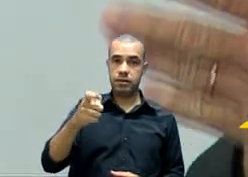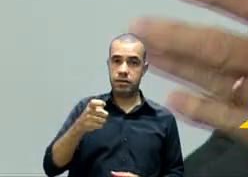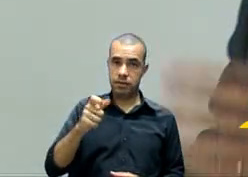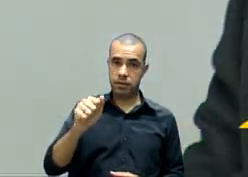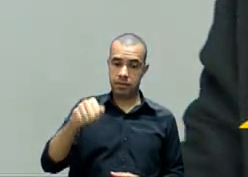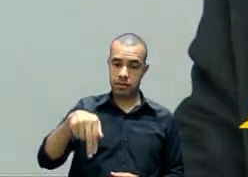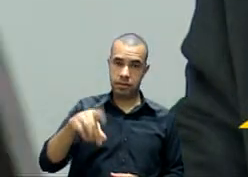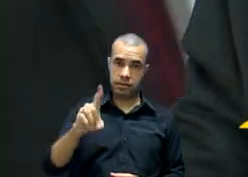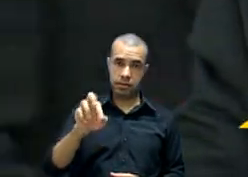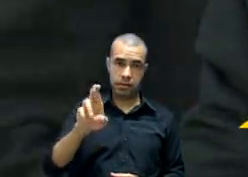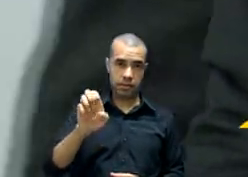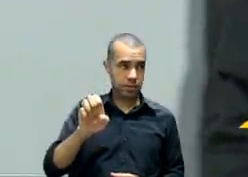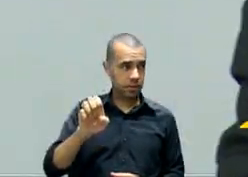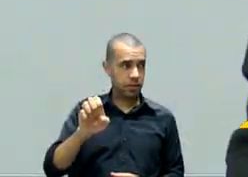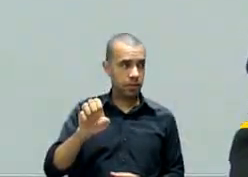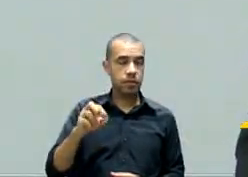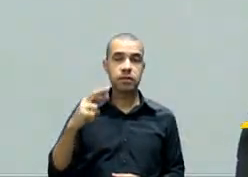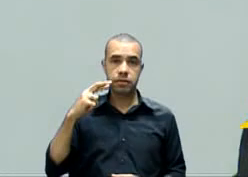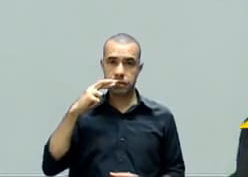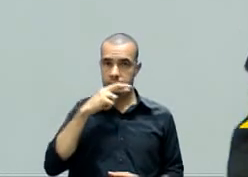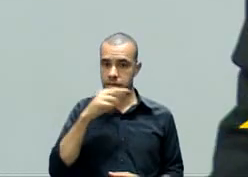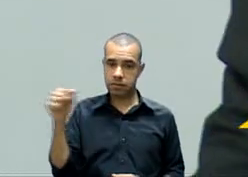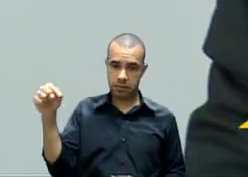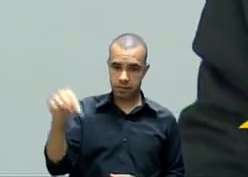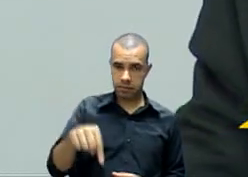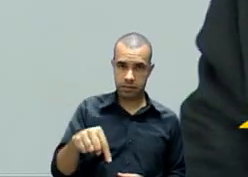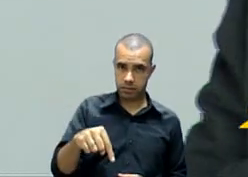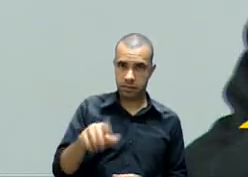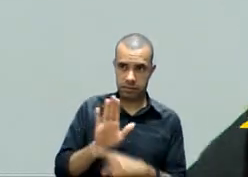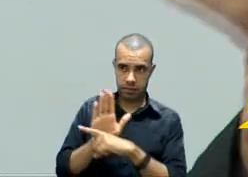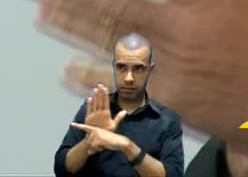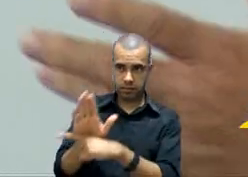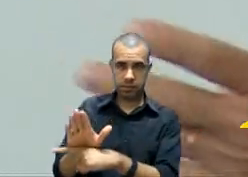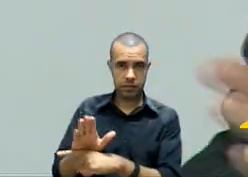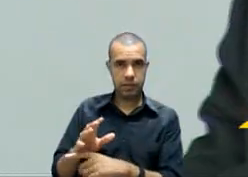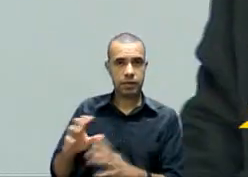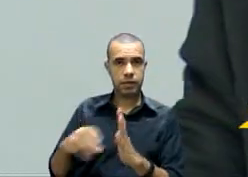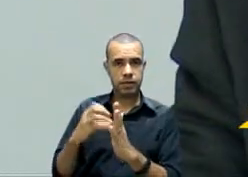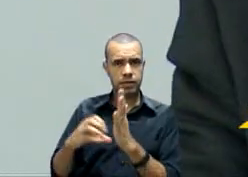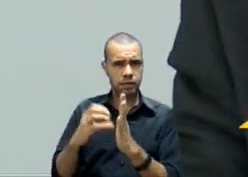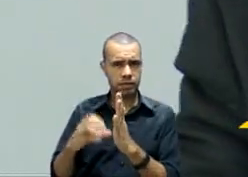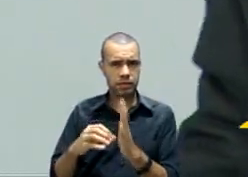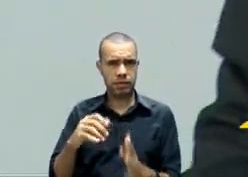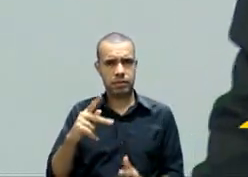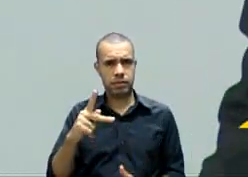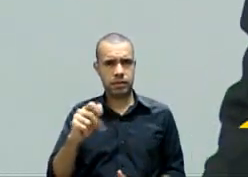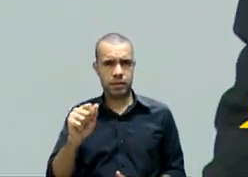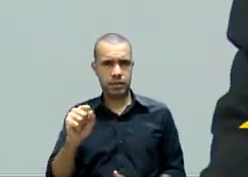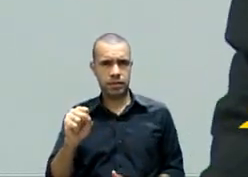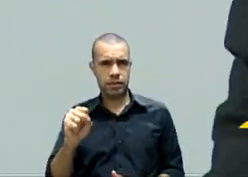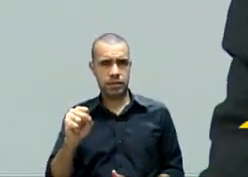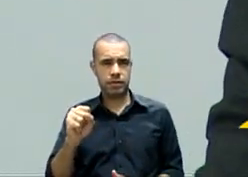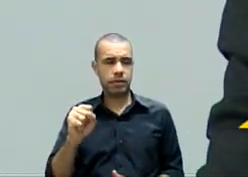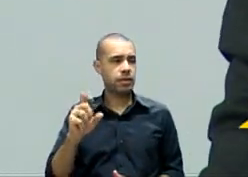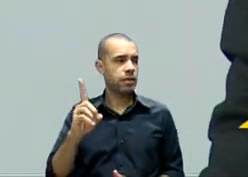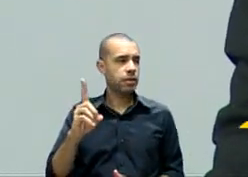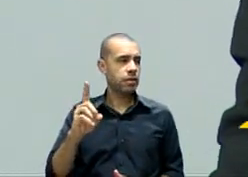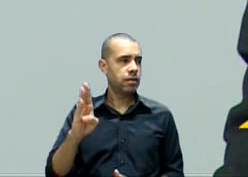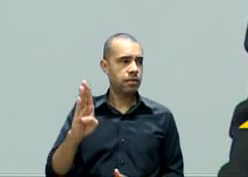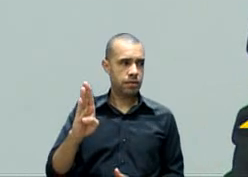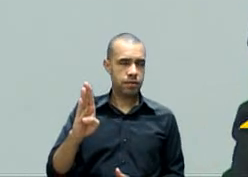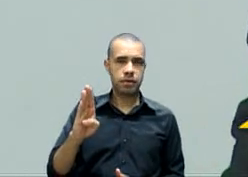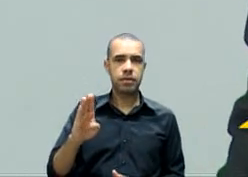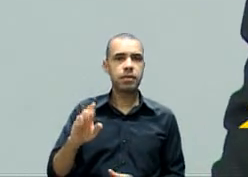apoiado aqui pelo Manga, agora saiu, foi para o PSDB. O PSDB agora o recebeu, né? Se elegeu